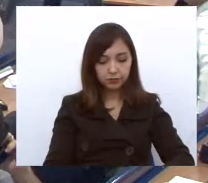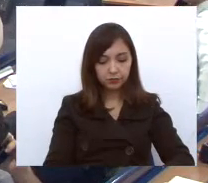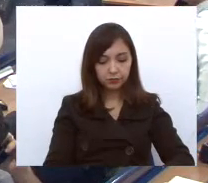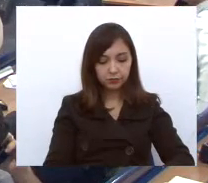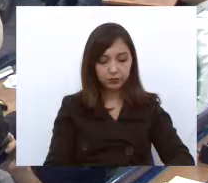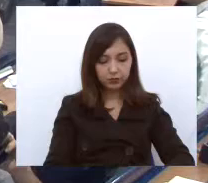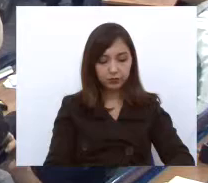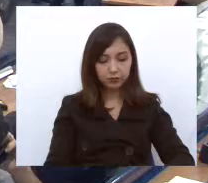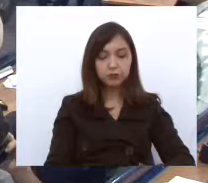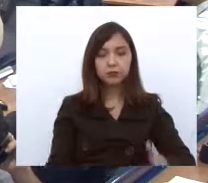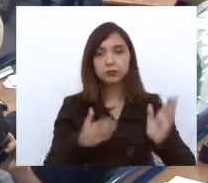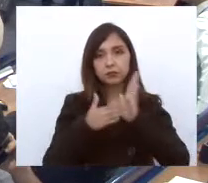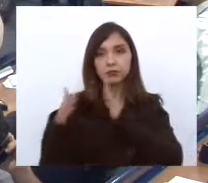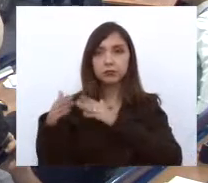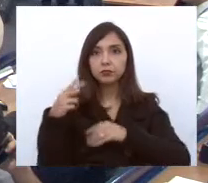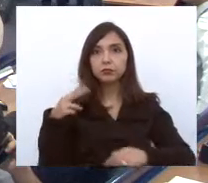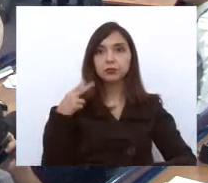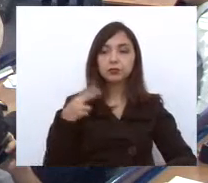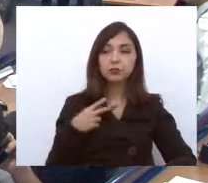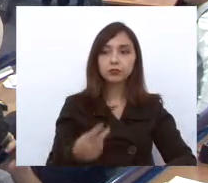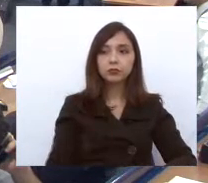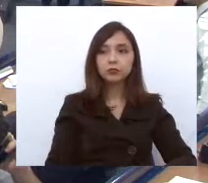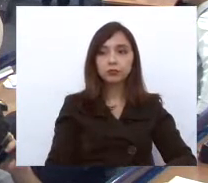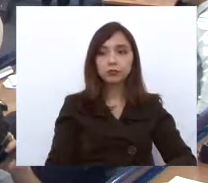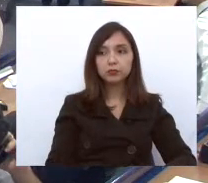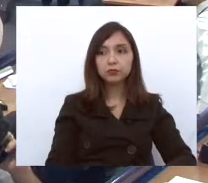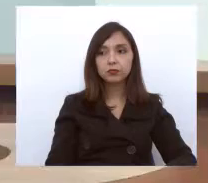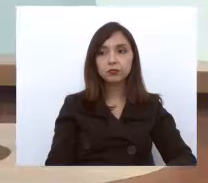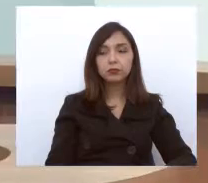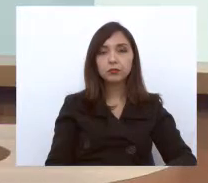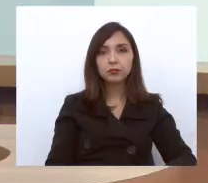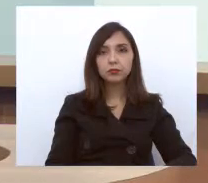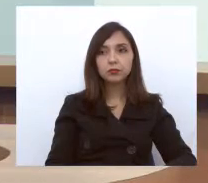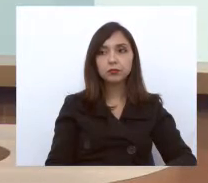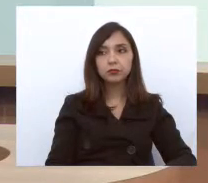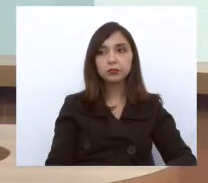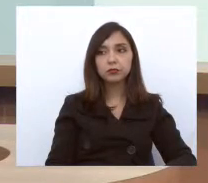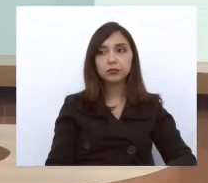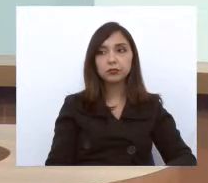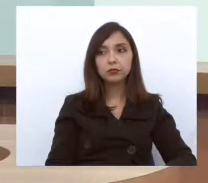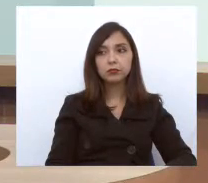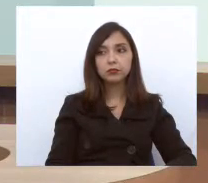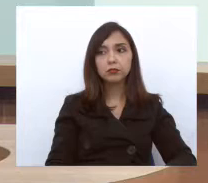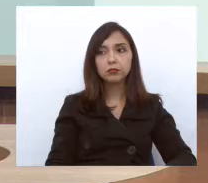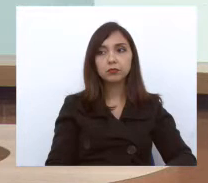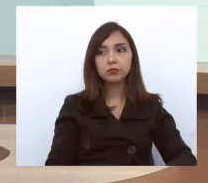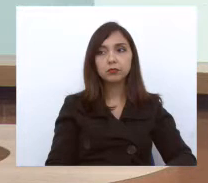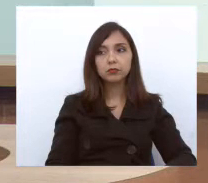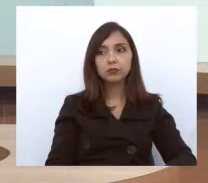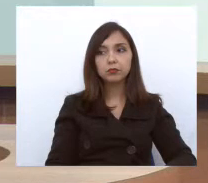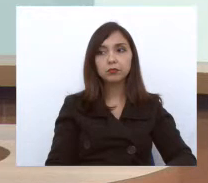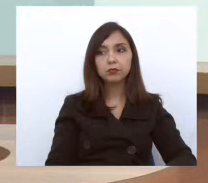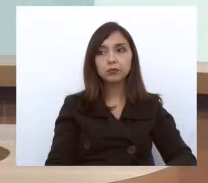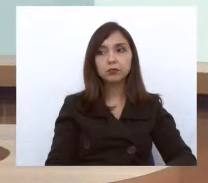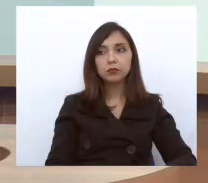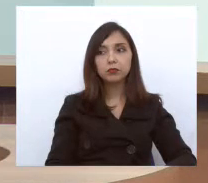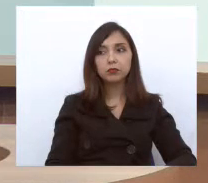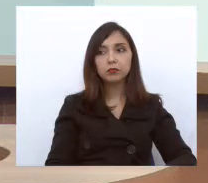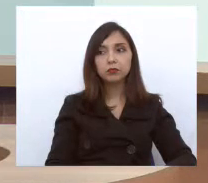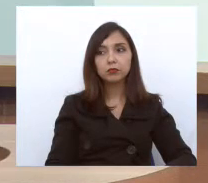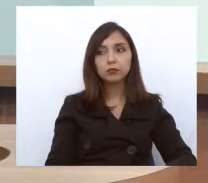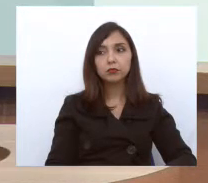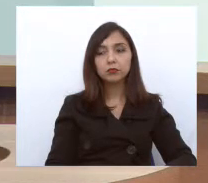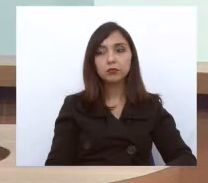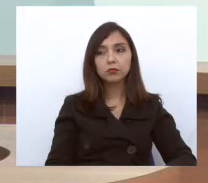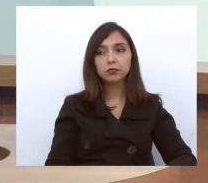Pela ordem, senhor presidente. Pela ordem, vereador João Barbosa. Para discutir. Para discutir, vereador. Lei, sem dúvida, eu